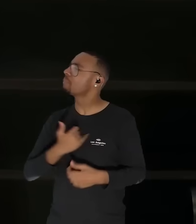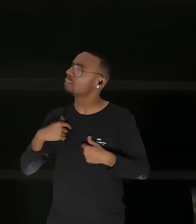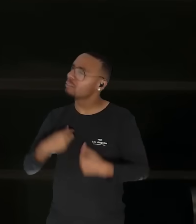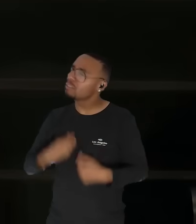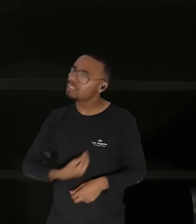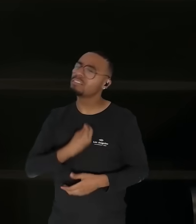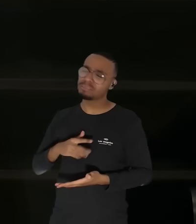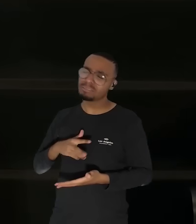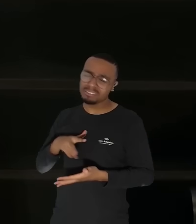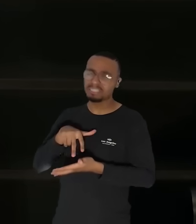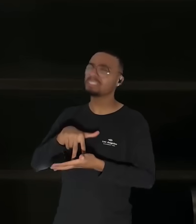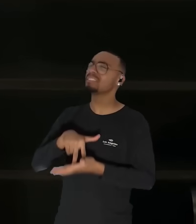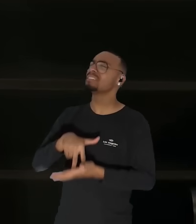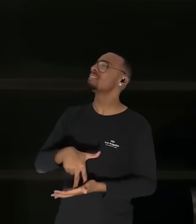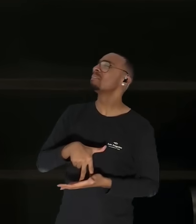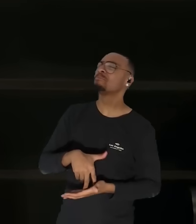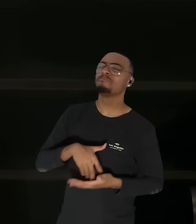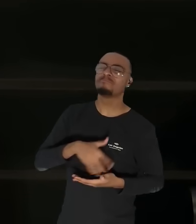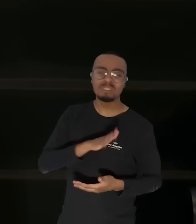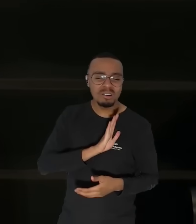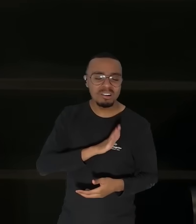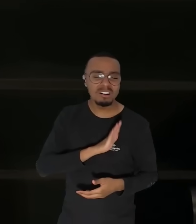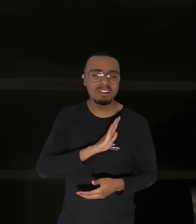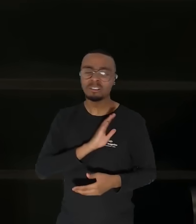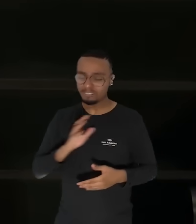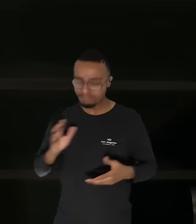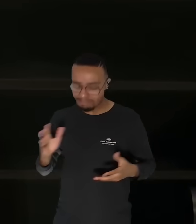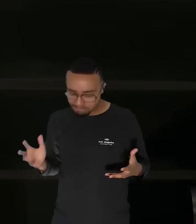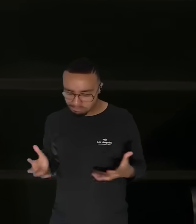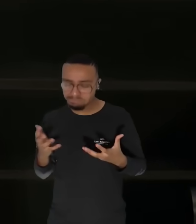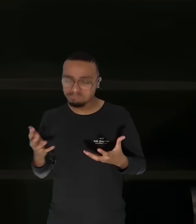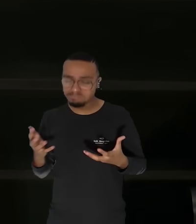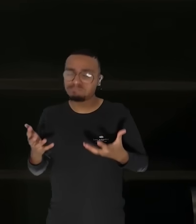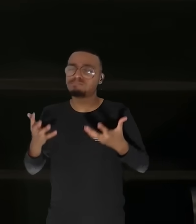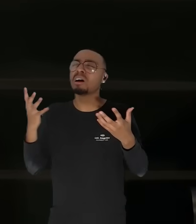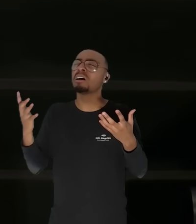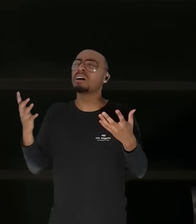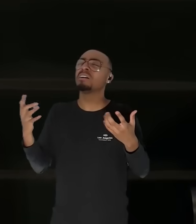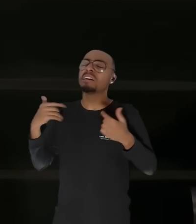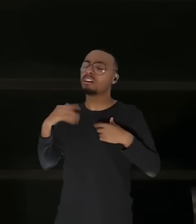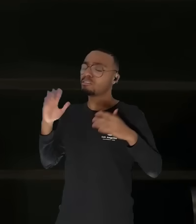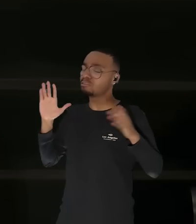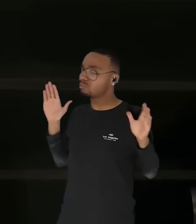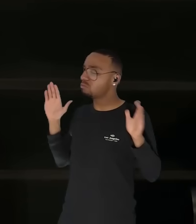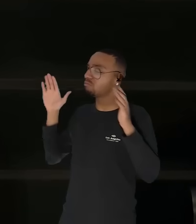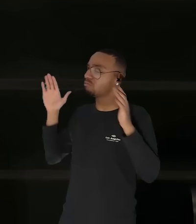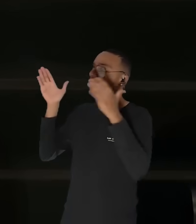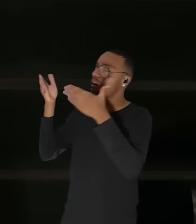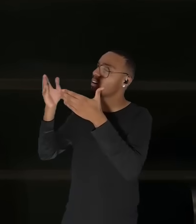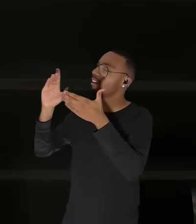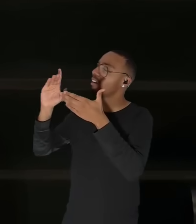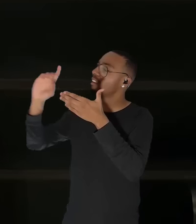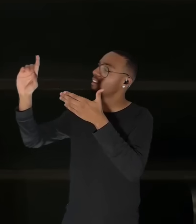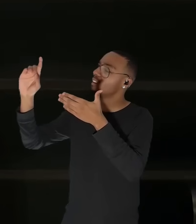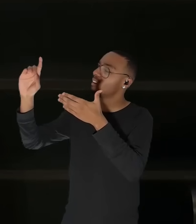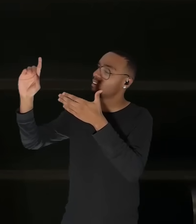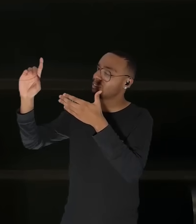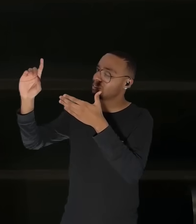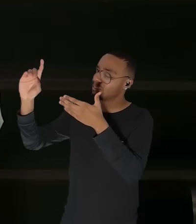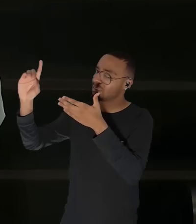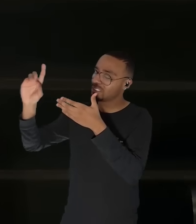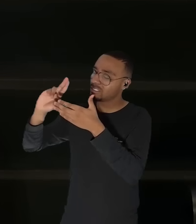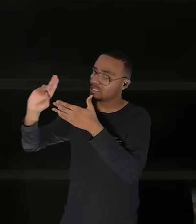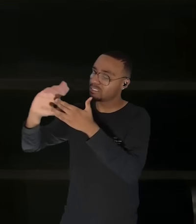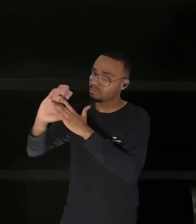Fala conosco para que o meu coração, ele se incline para aquilo que me traz vida e não morte. Em nome